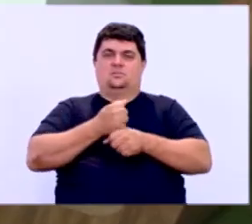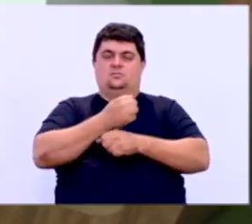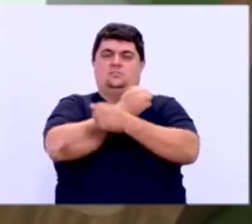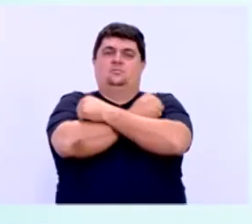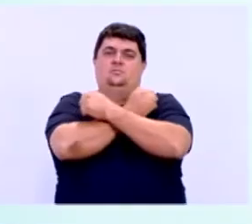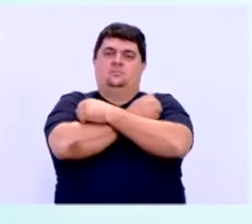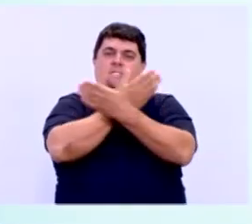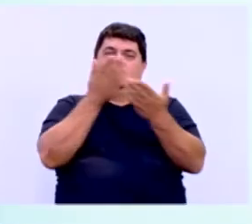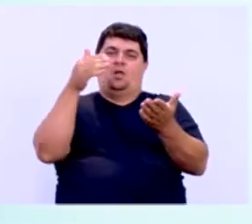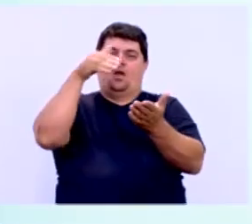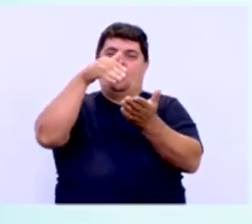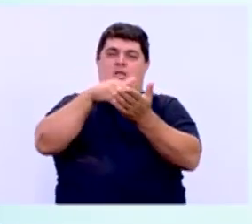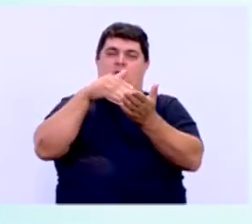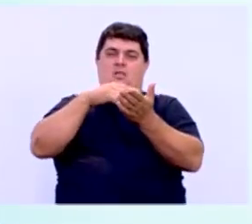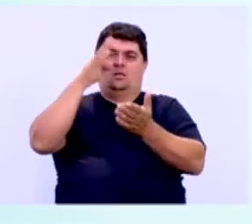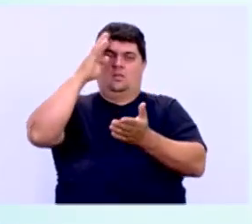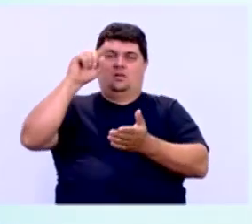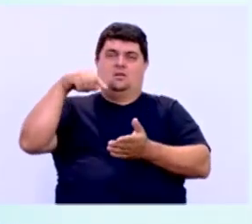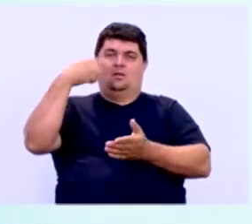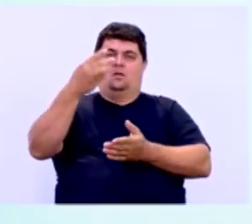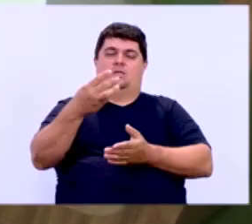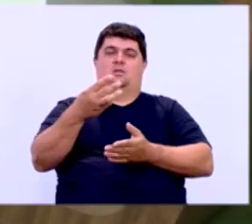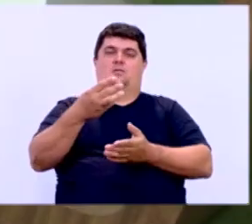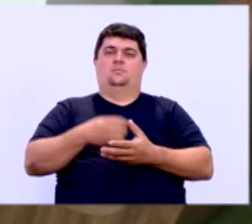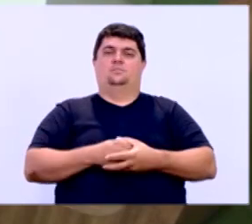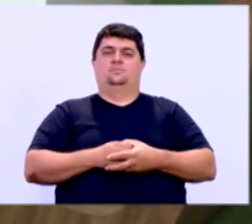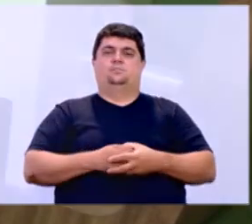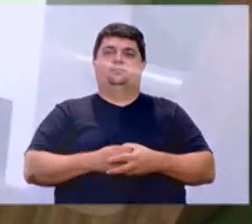Um abraço e até a nossa teleaula número 3.